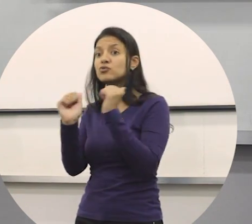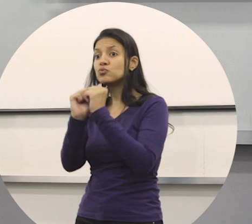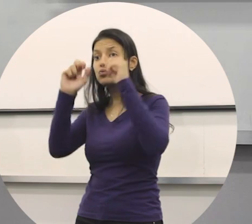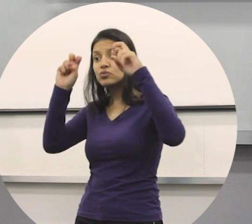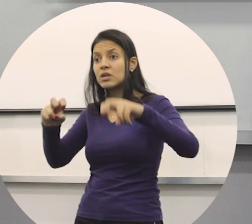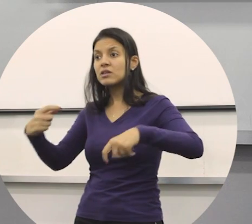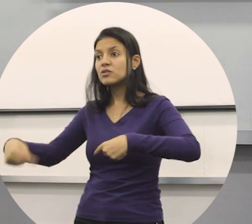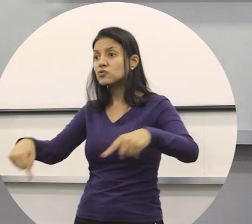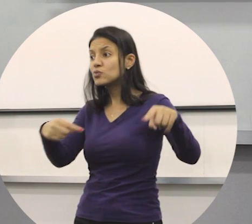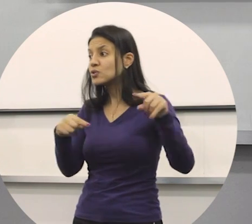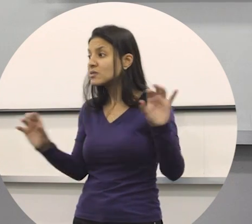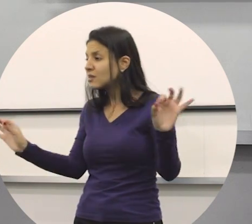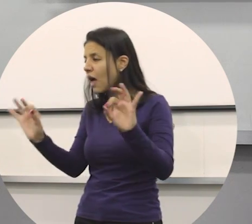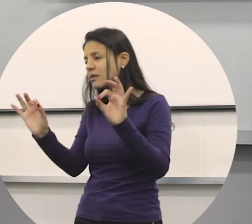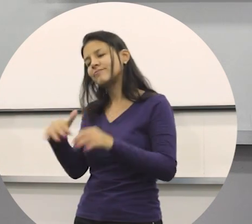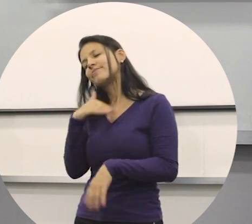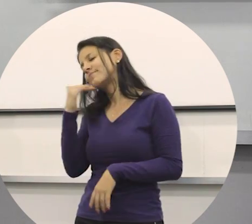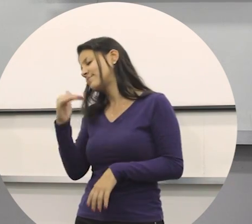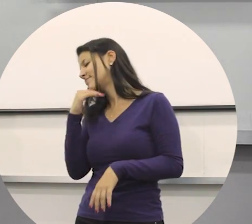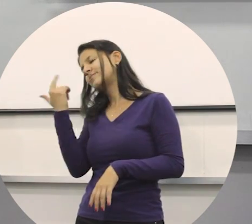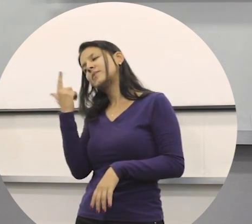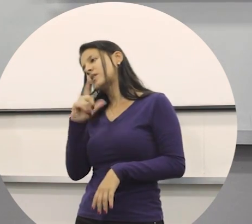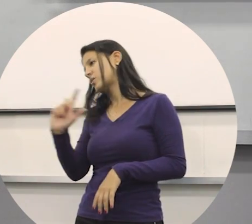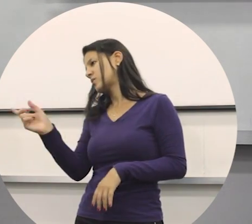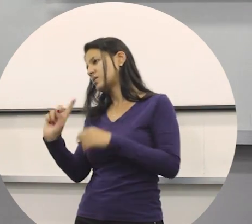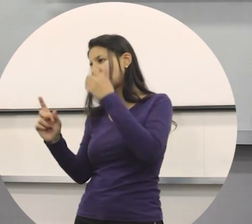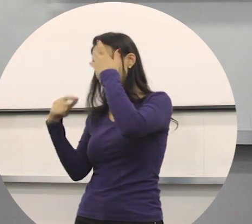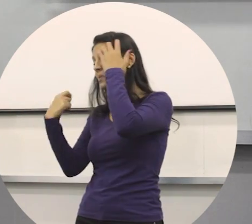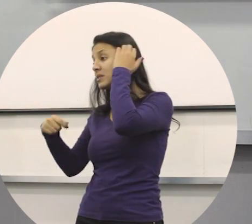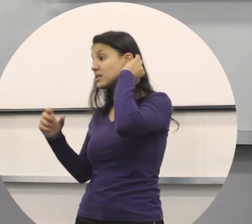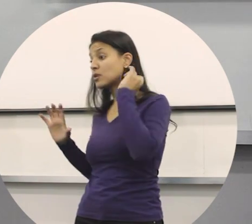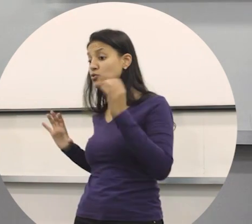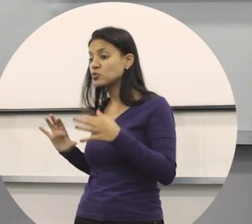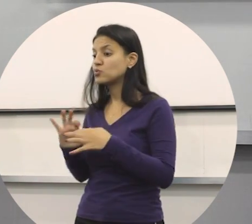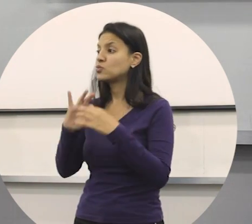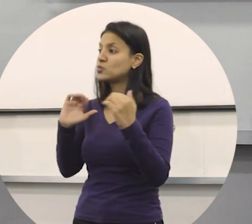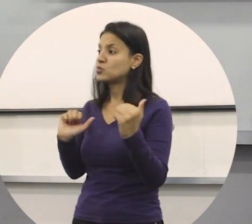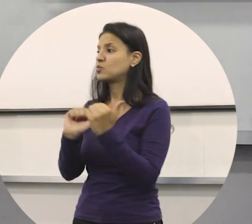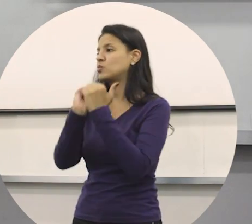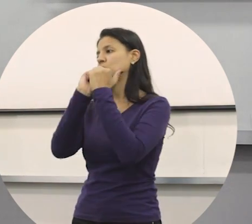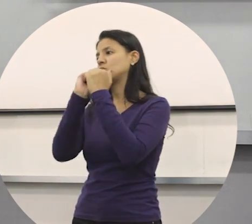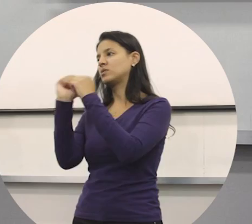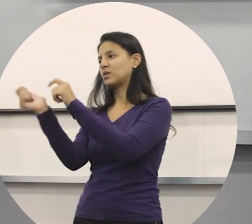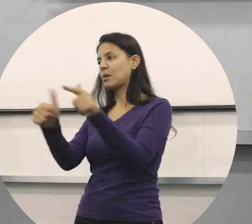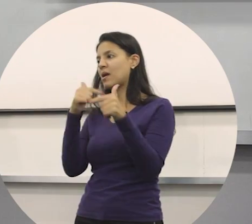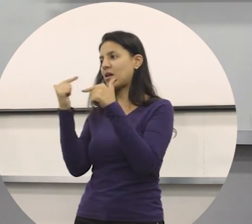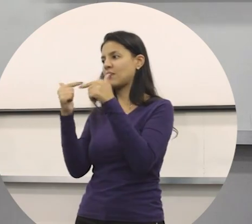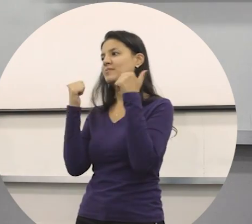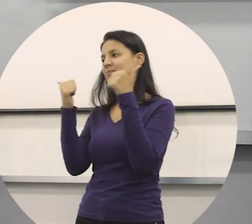junto, a gente não consegue. Nós precisamos unidos, né, os dois grupos, trabalhar.